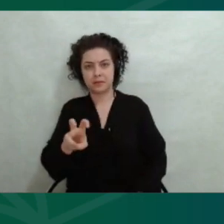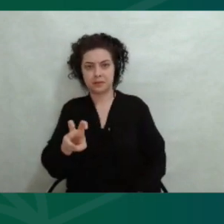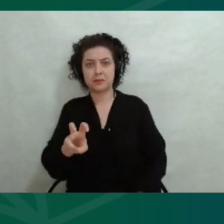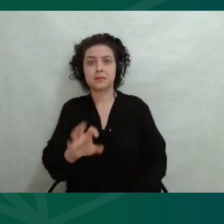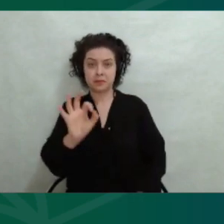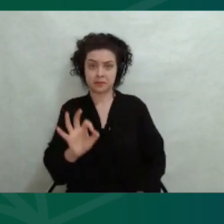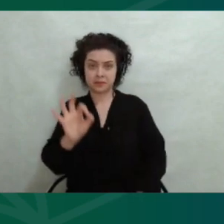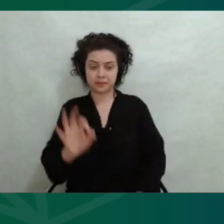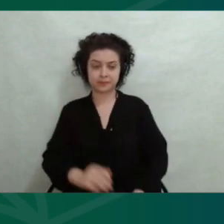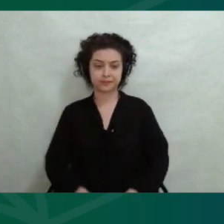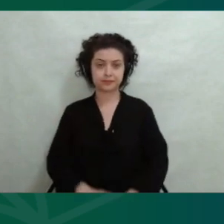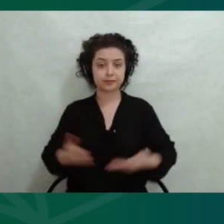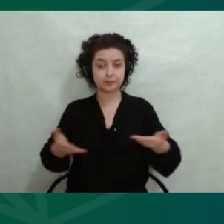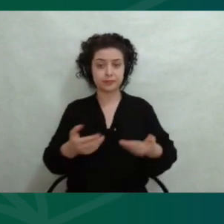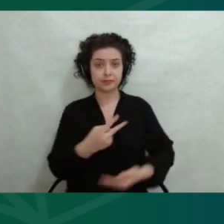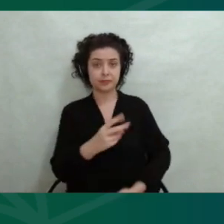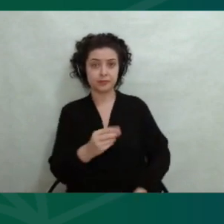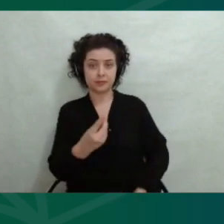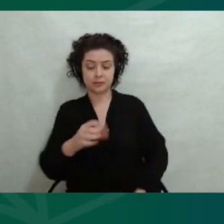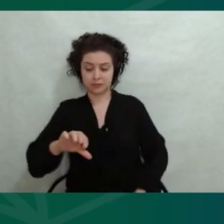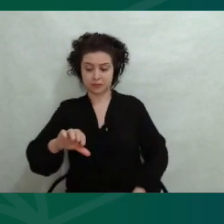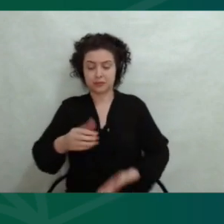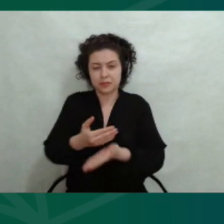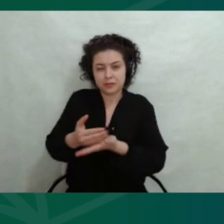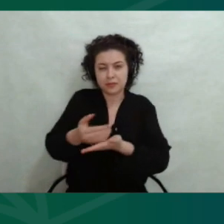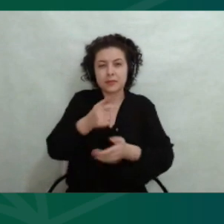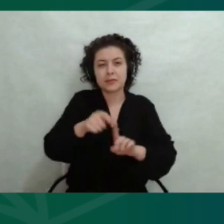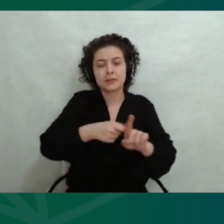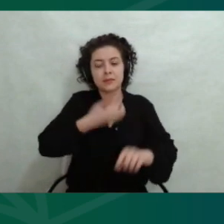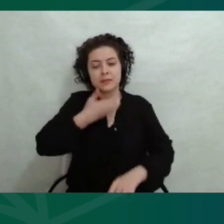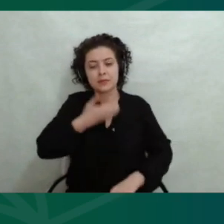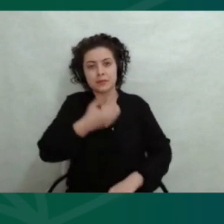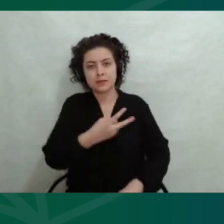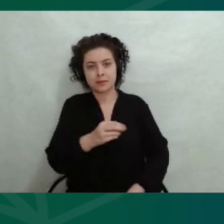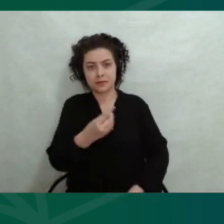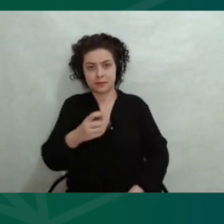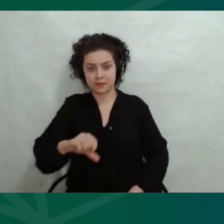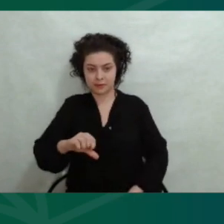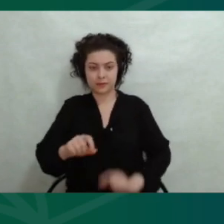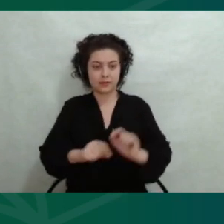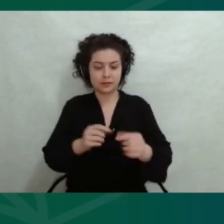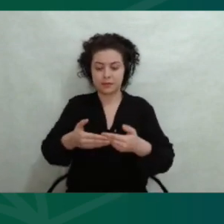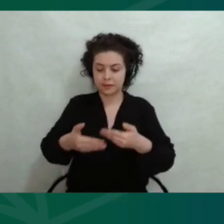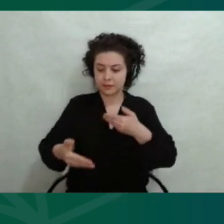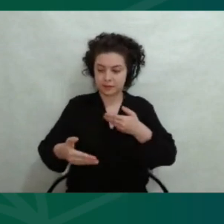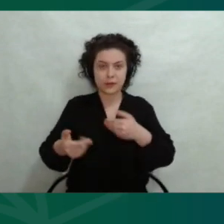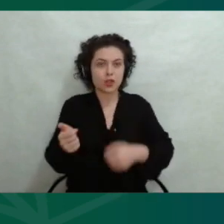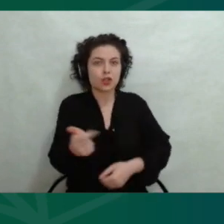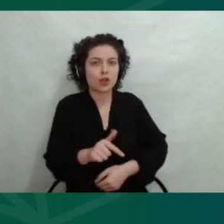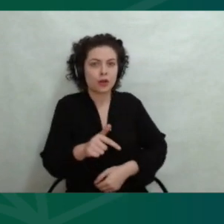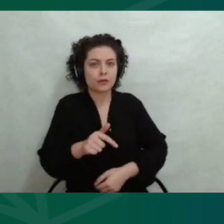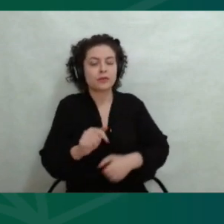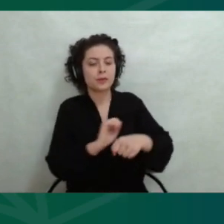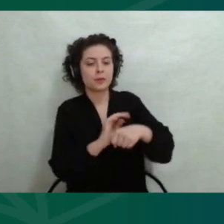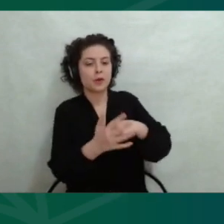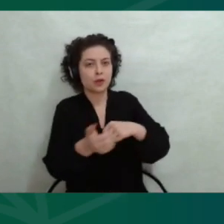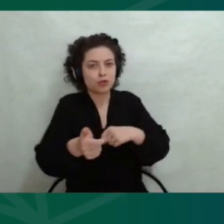em 2019, começou em dezembro de 2019, esse novo coronavírus, que o chamamos